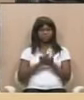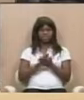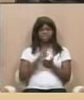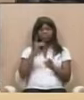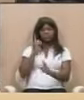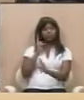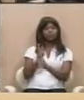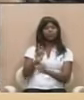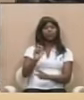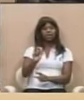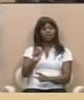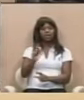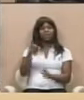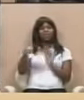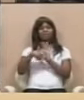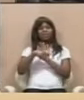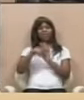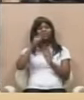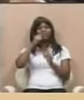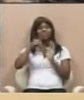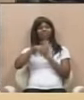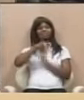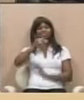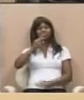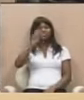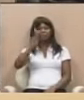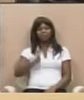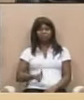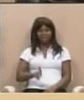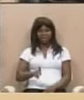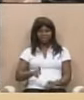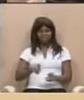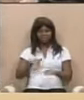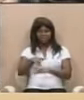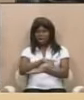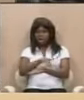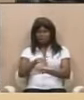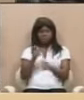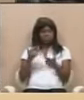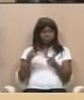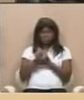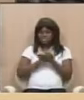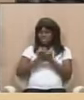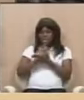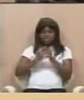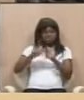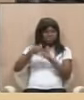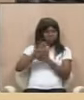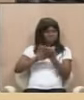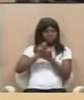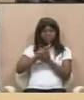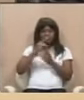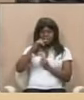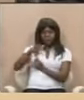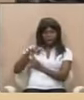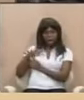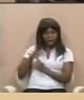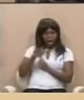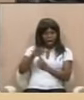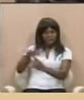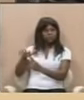Encontramos lá na Praça Fraternidade, lá de Estala Perto, uma rua que não afeta ninguém, perto de uma praça.